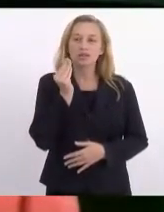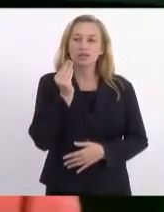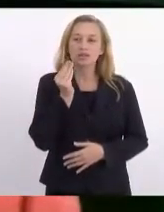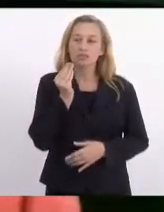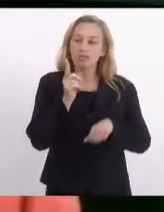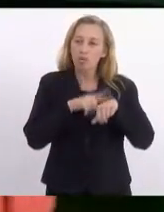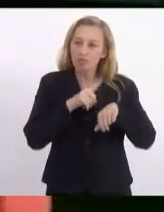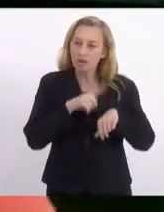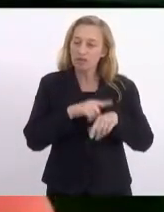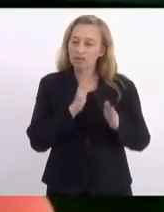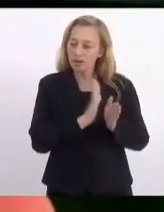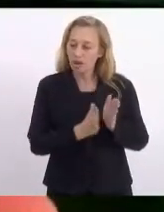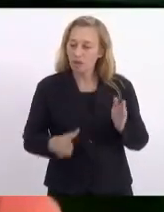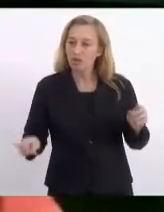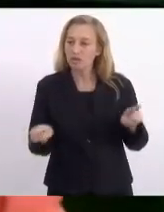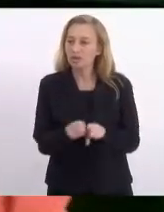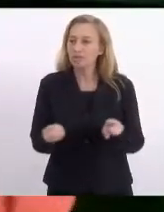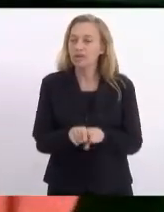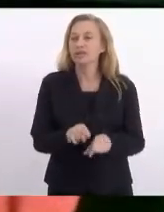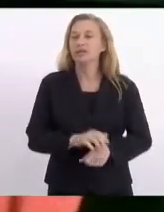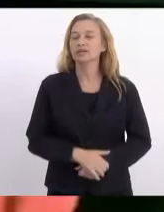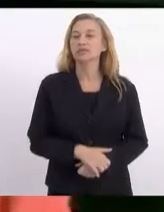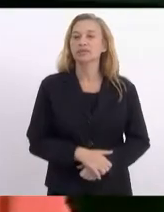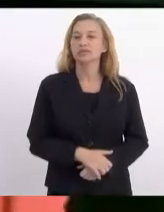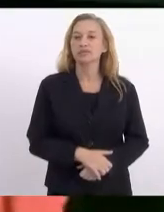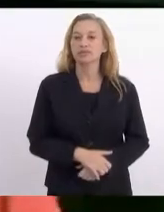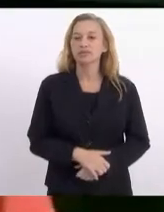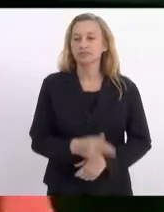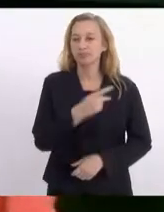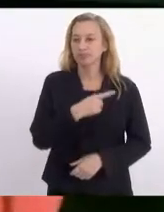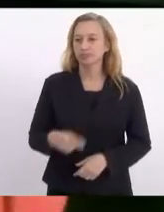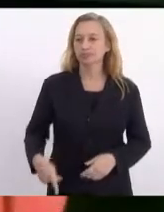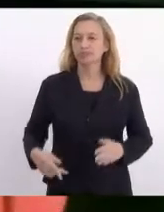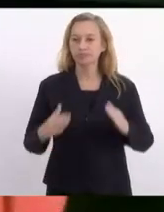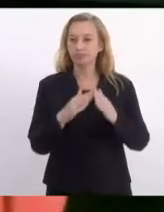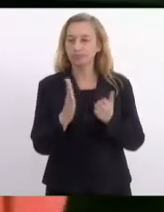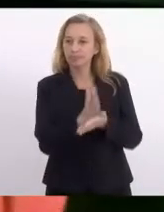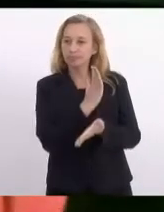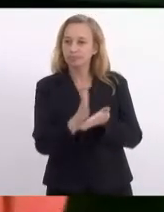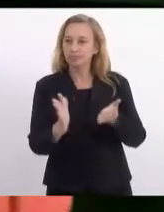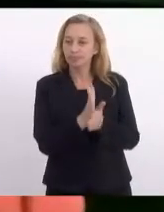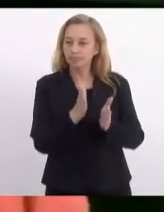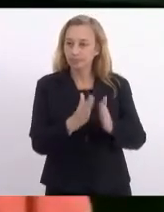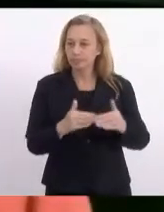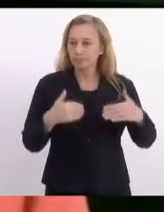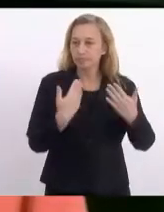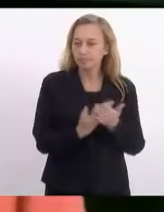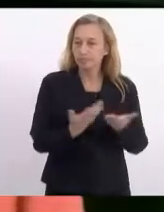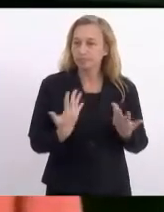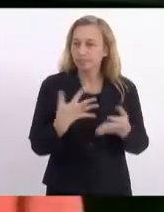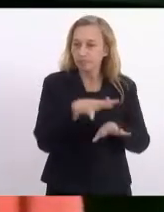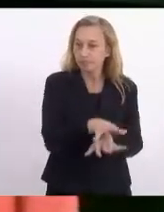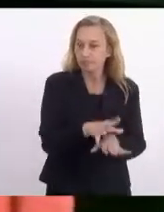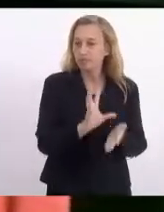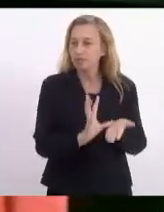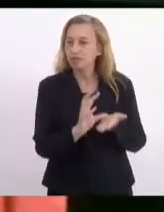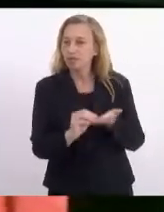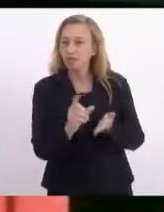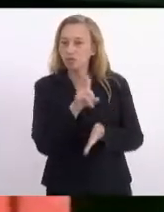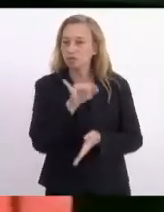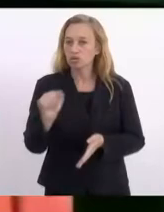pela ordem também, e porque apresentei a esta casa alguns requerimentos de inclusão na pauta do